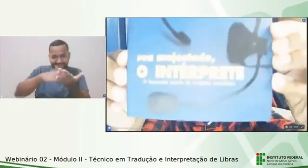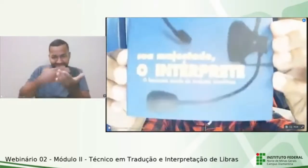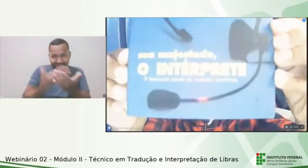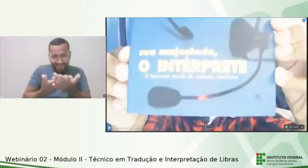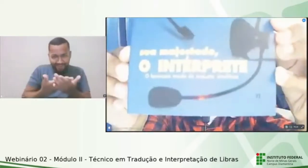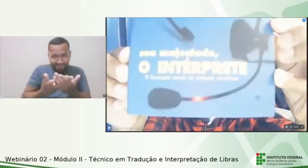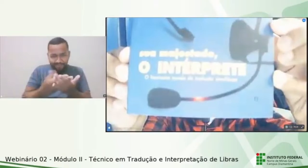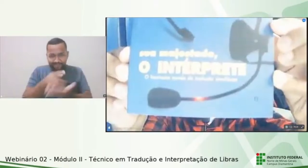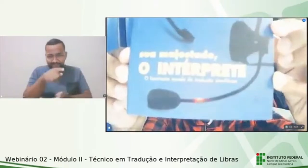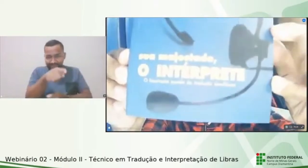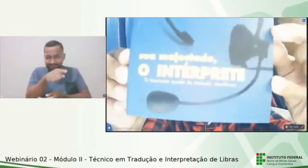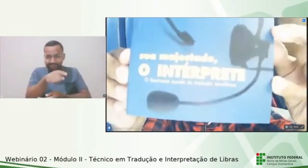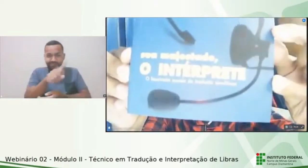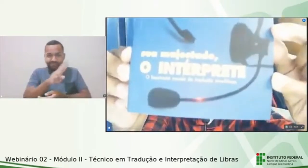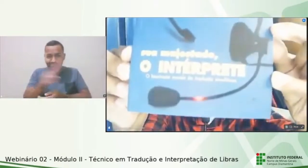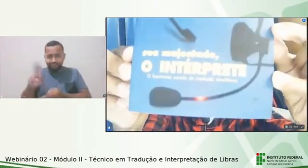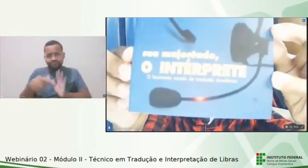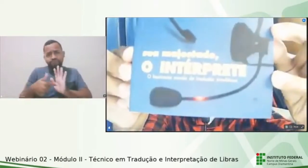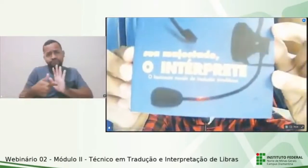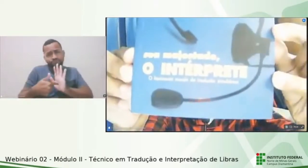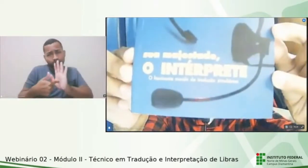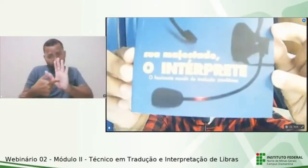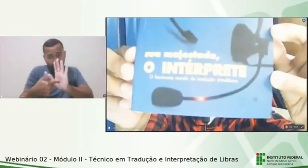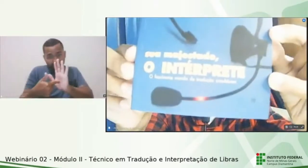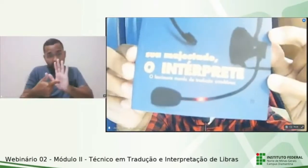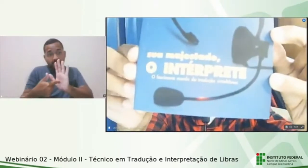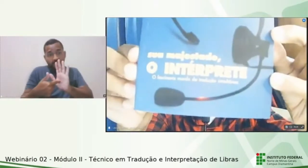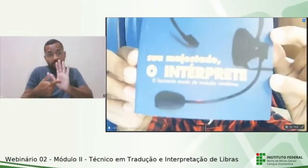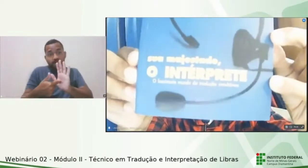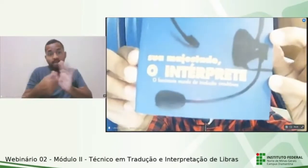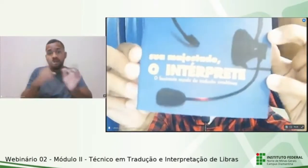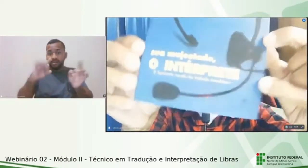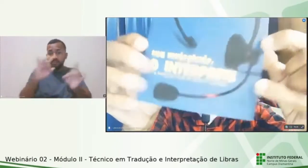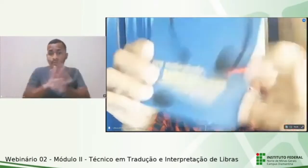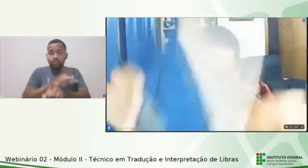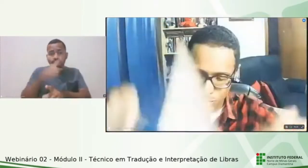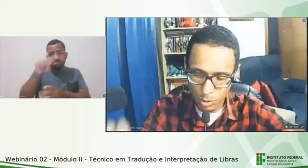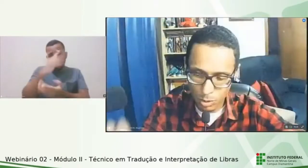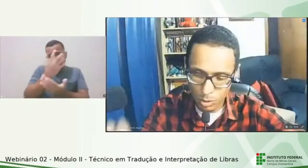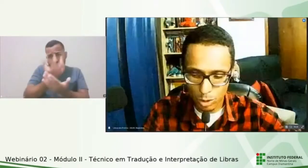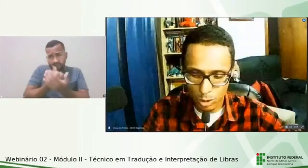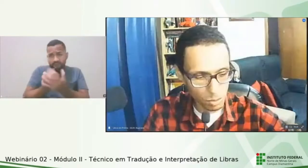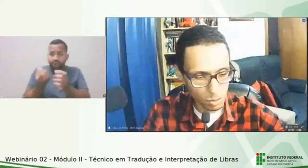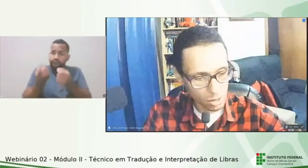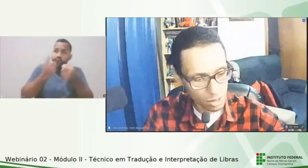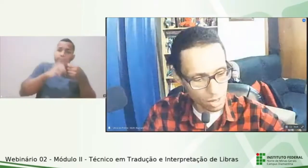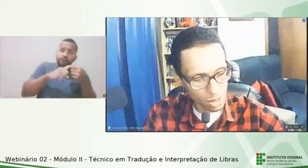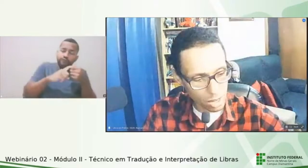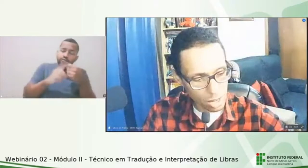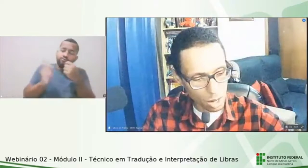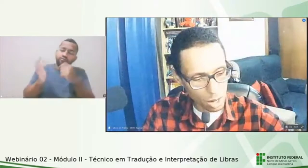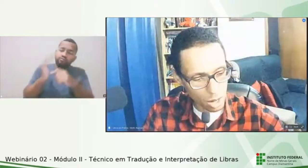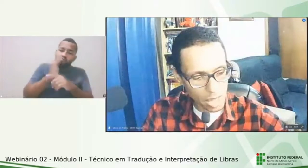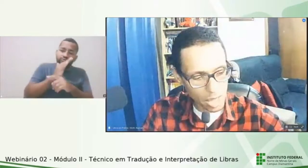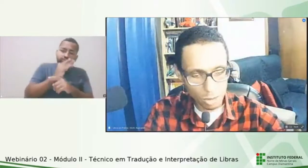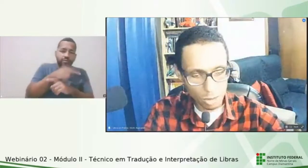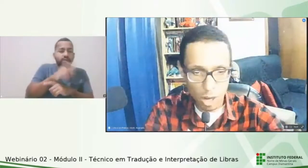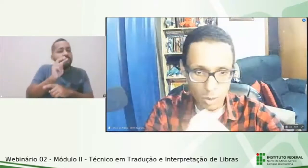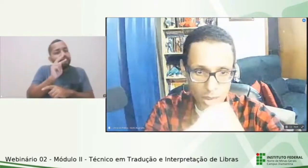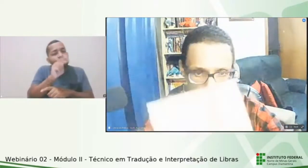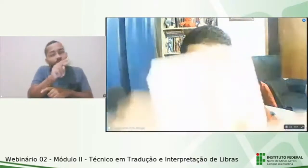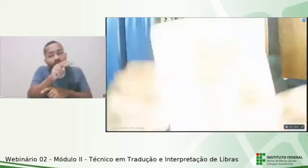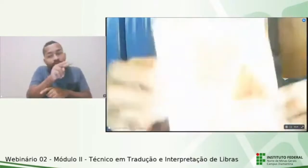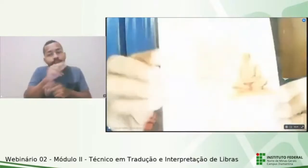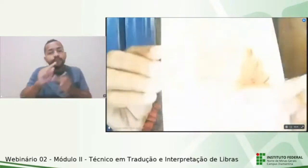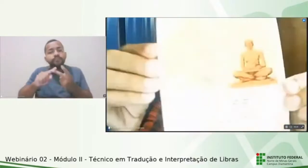Vou apresentar, depois, né, vai ficar gravado, vocês conseguem voltar o YouTube. O que é a